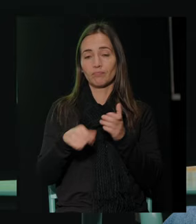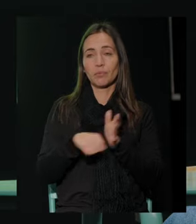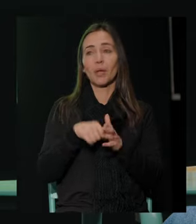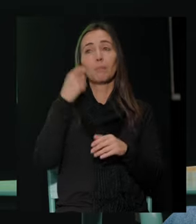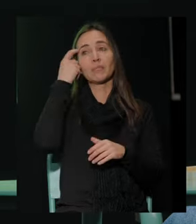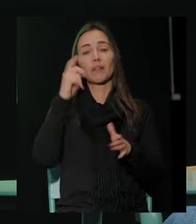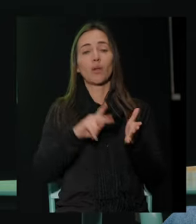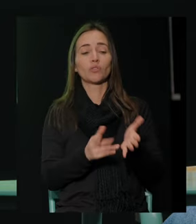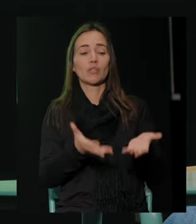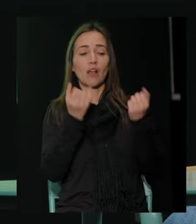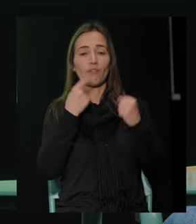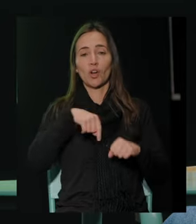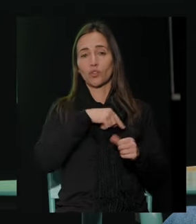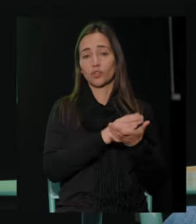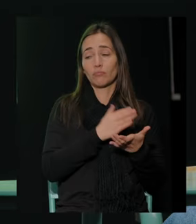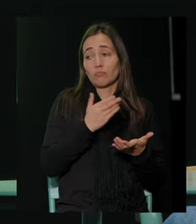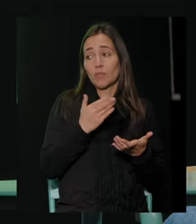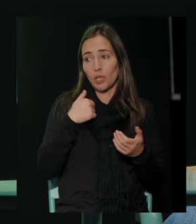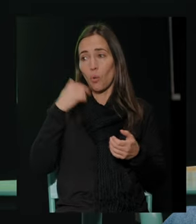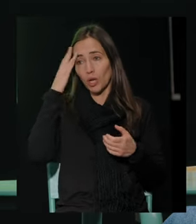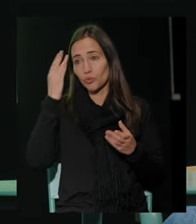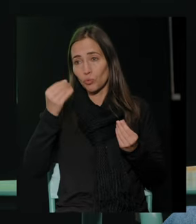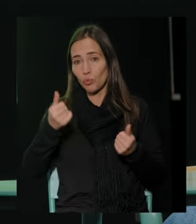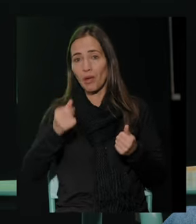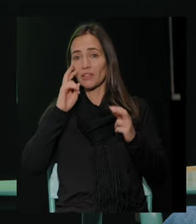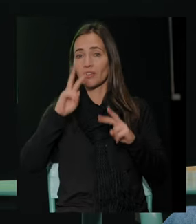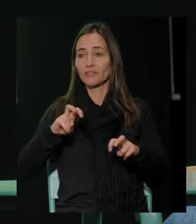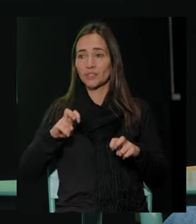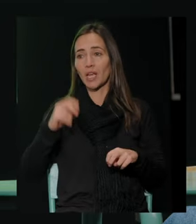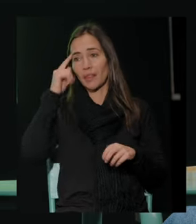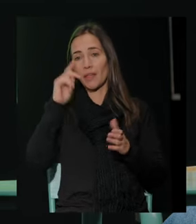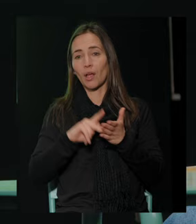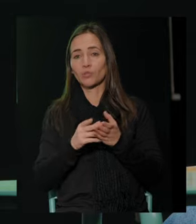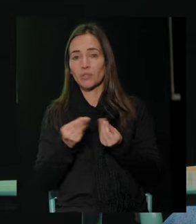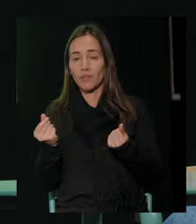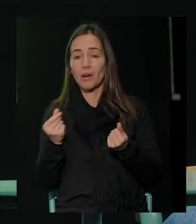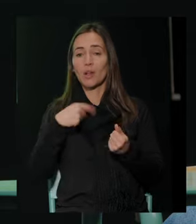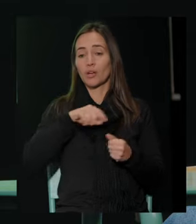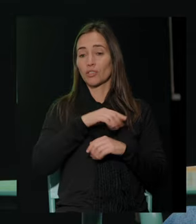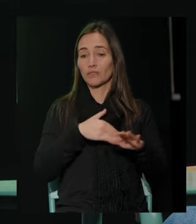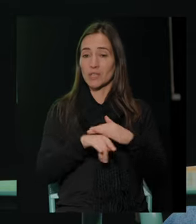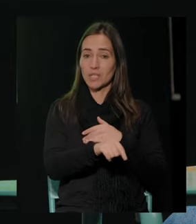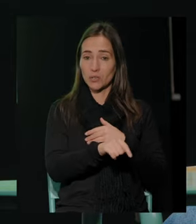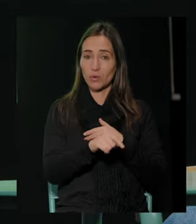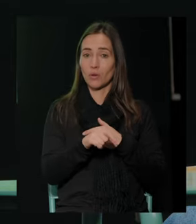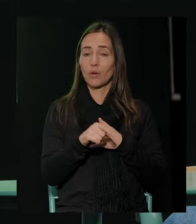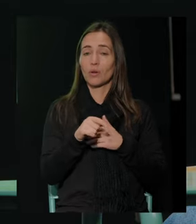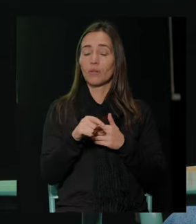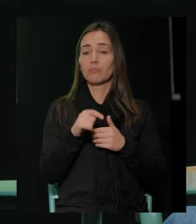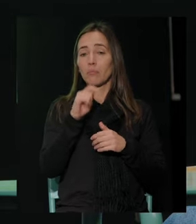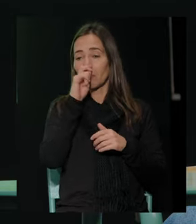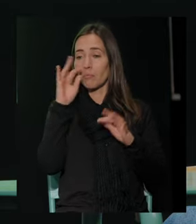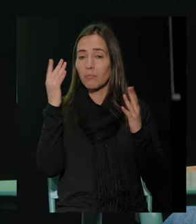salvar. Bem, eu acho muito bem que se investiguem soluções tecnológicas, mas enquanto fazemos isso, a biodiversidade vai desaparecendo. E em